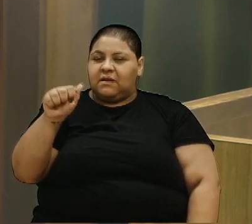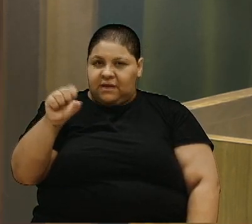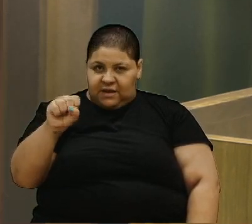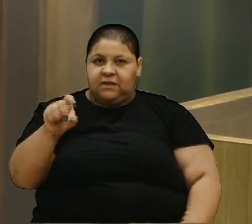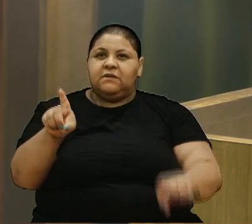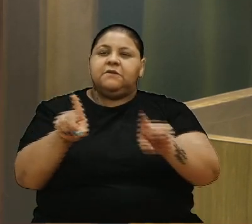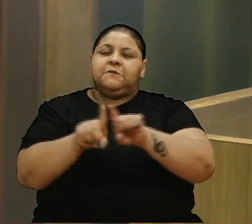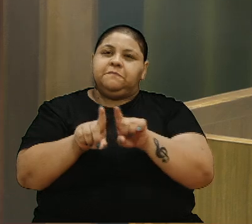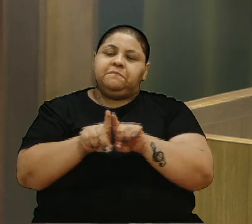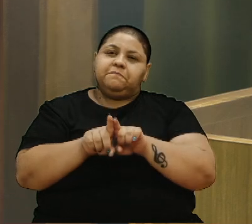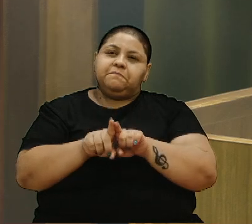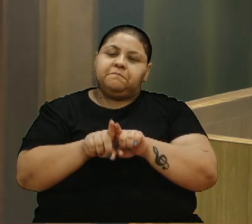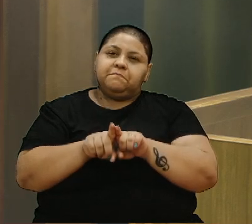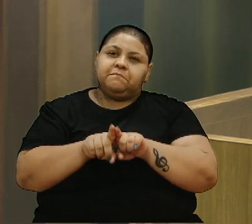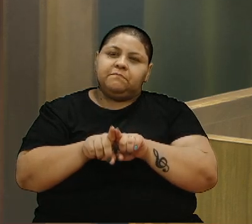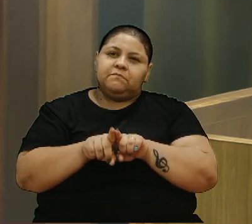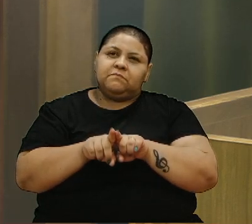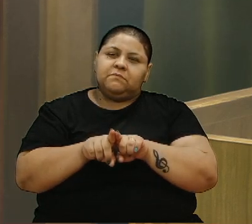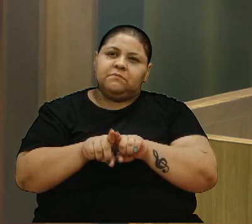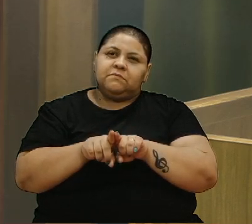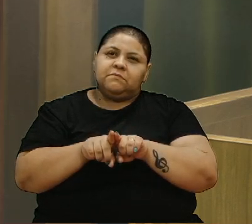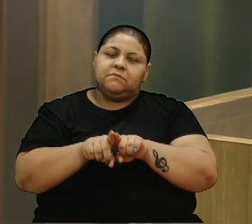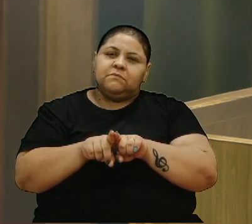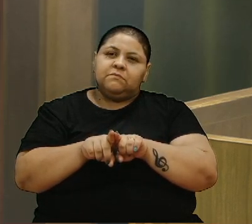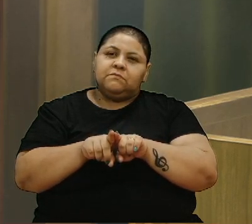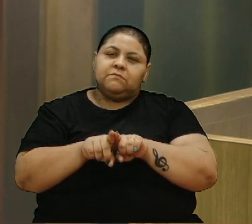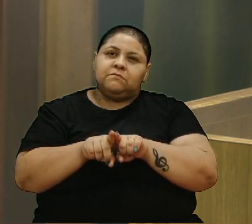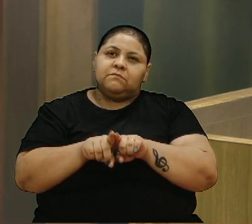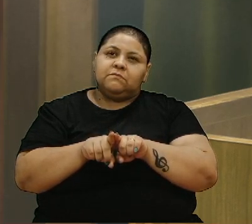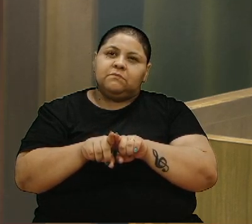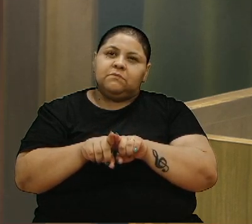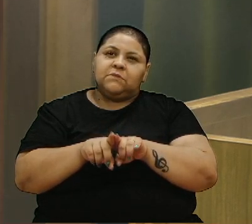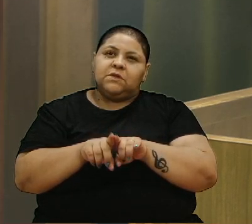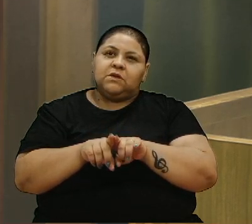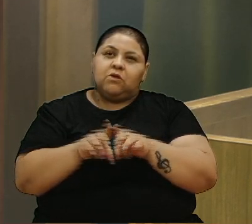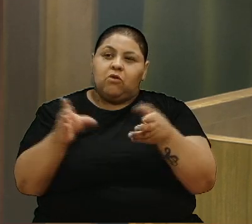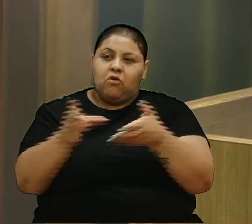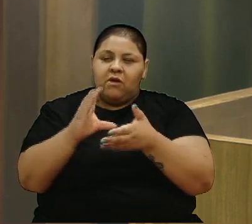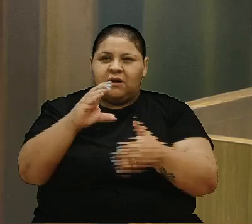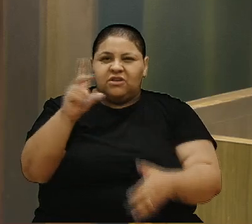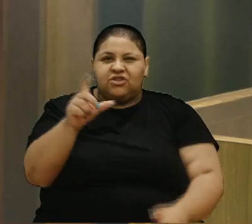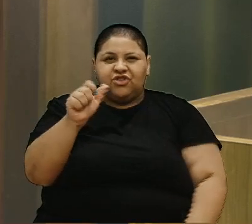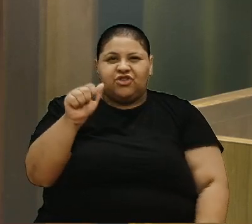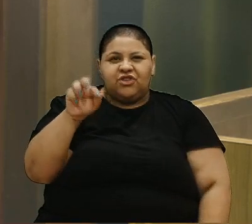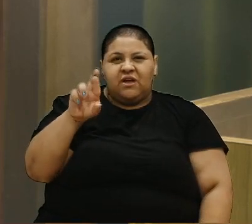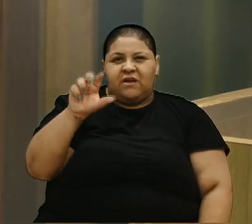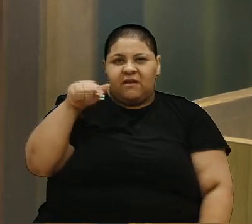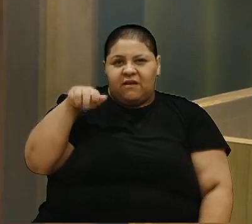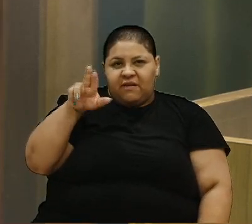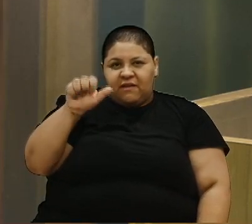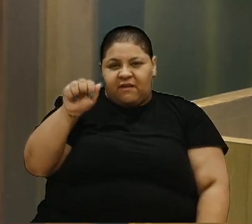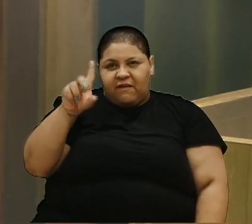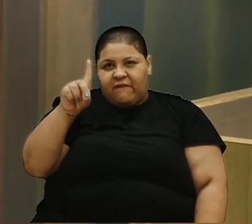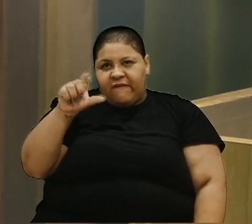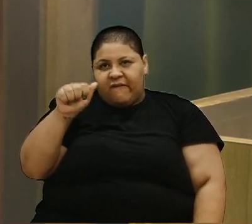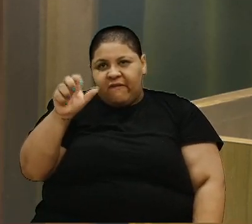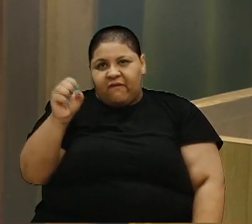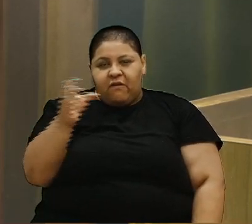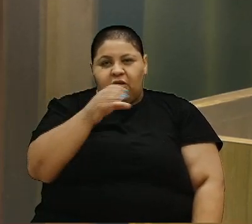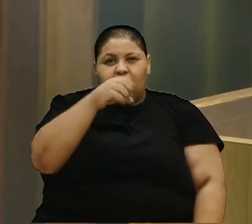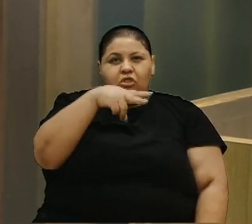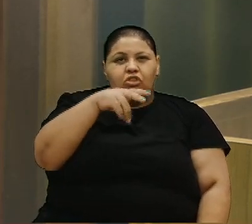Oriental. Obrigado, vereador Edson da Rosa. Vamos para o Charqueadas. Nós temos o Nova Esperança, o